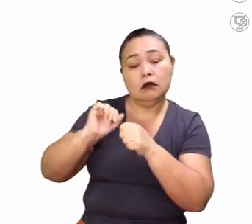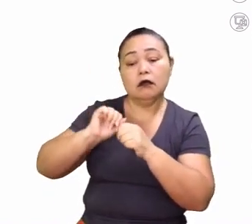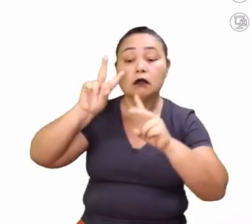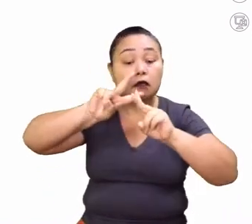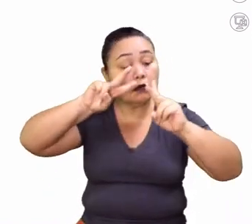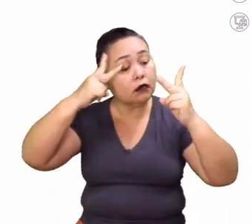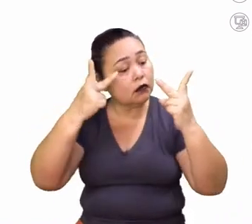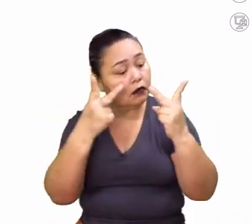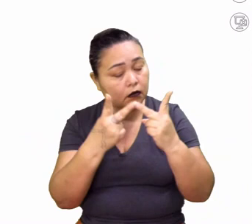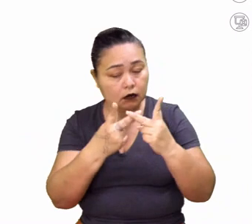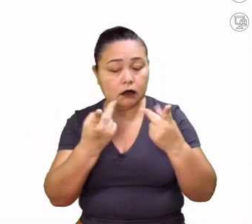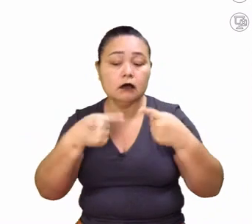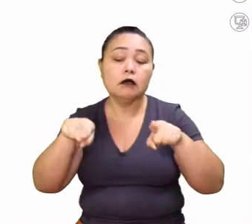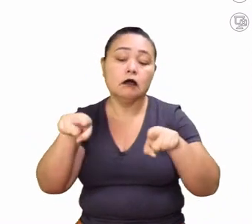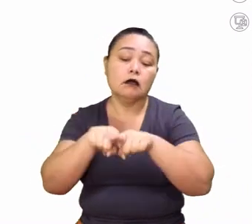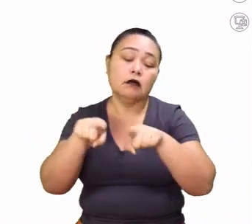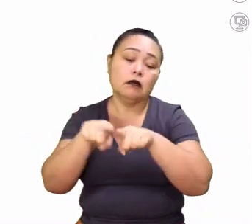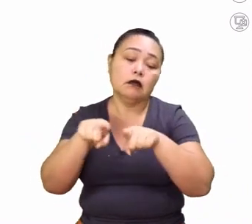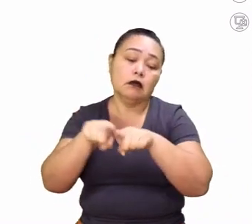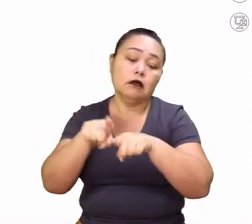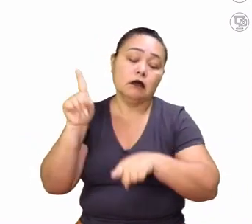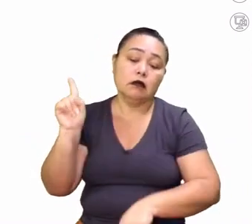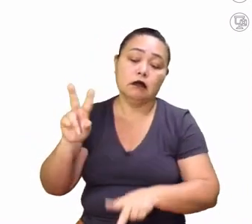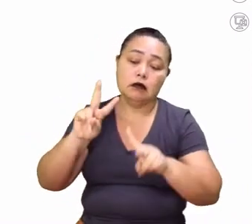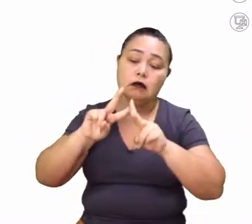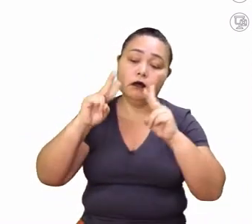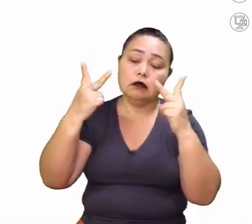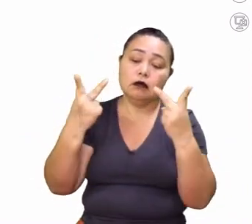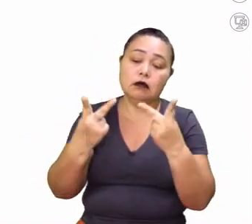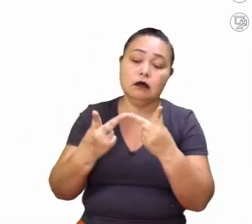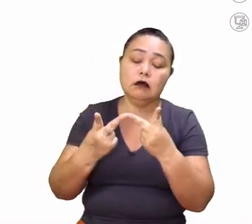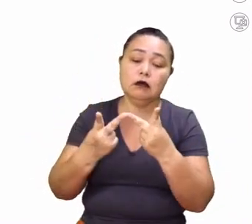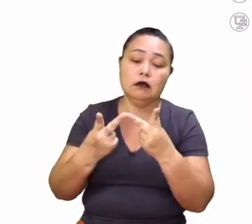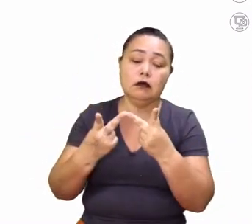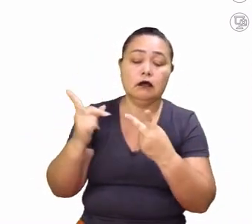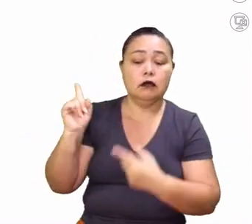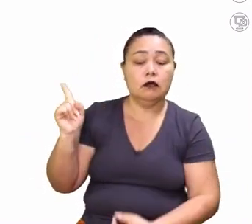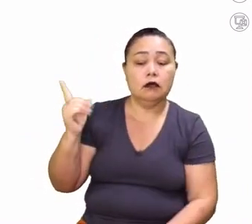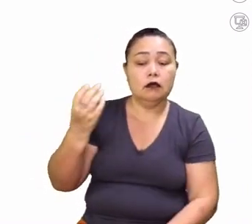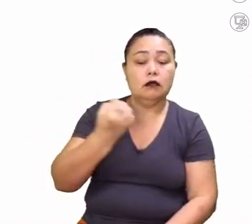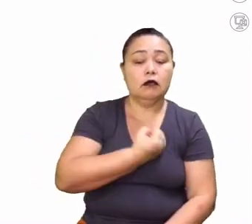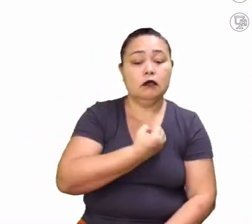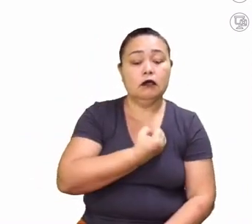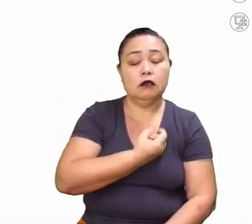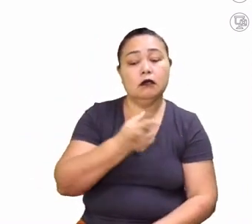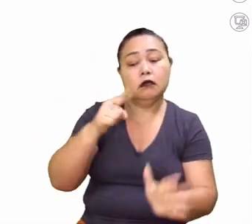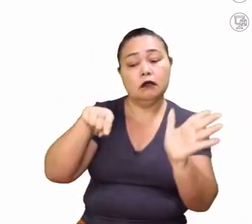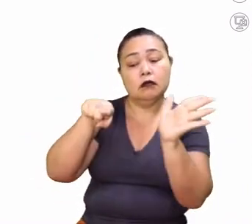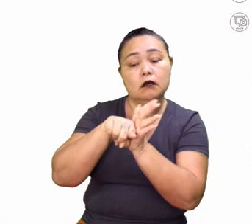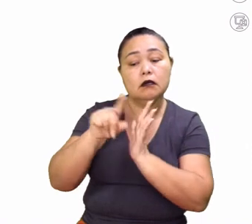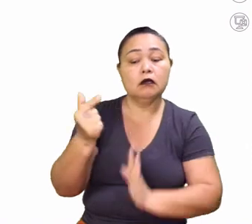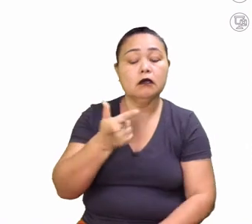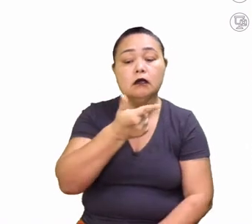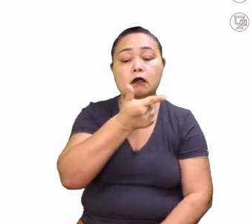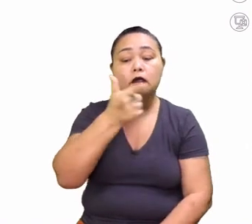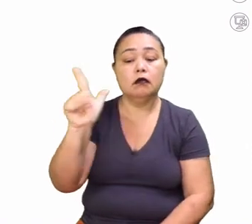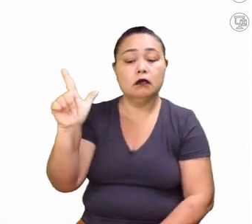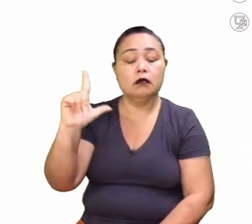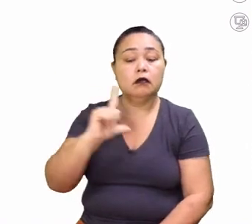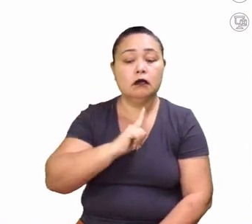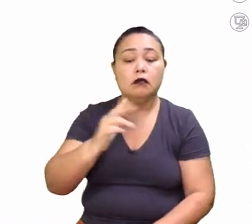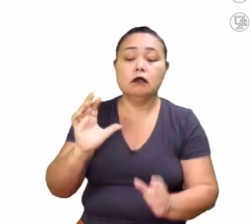volume também no caso que tinha um volume nesse valor aqui menor que o outro então o volume